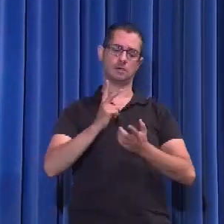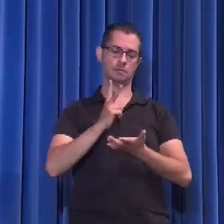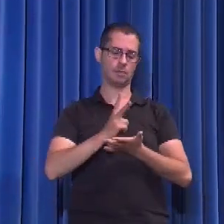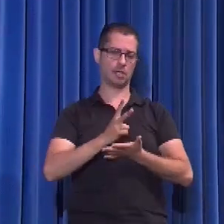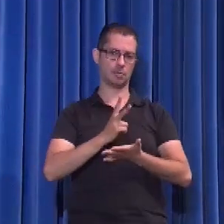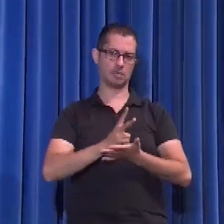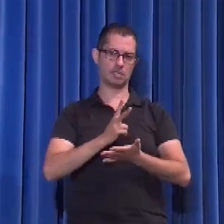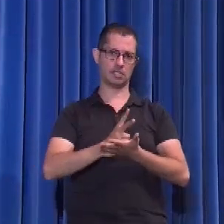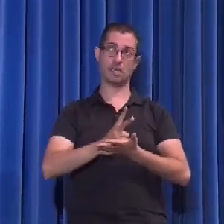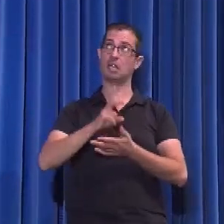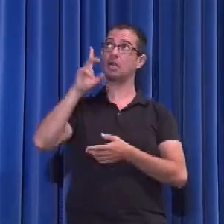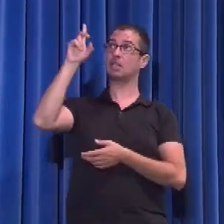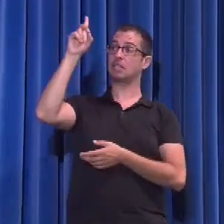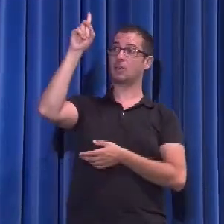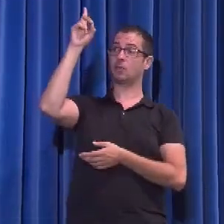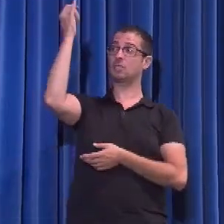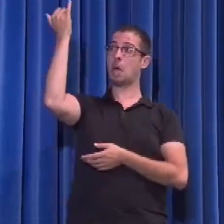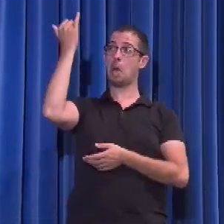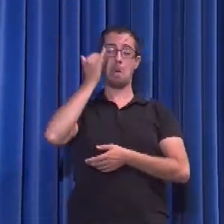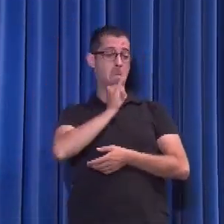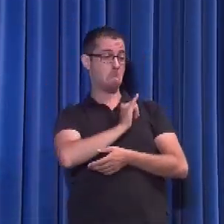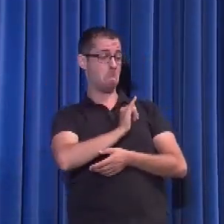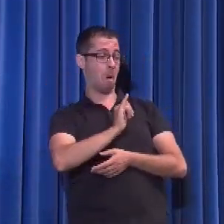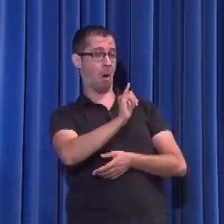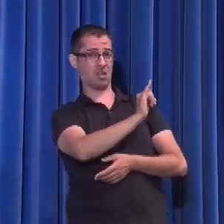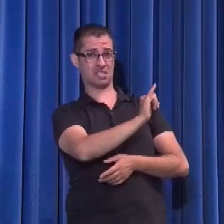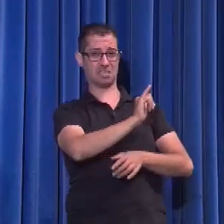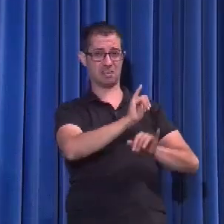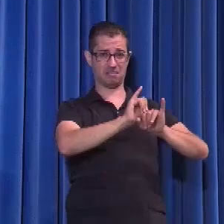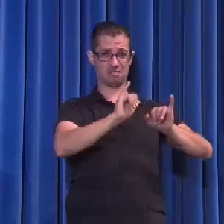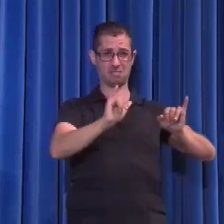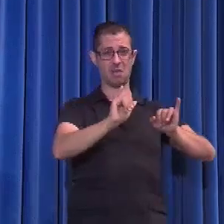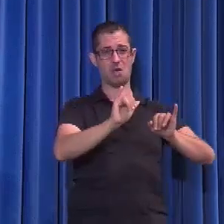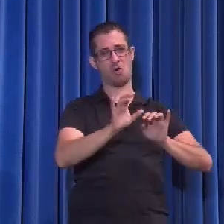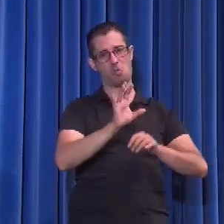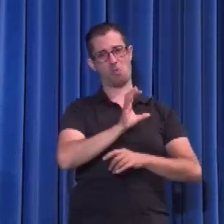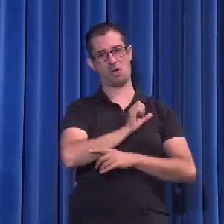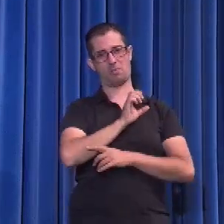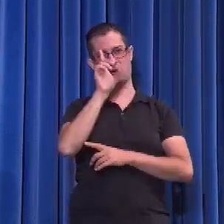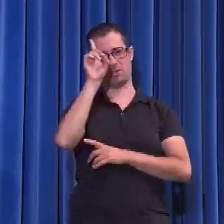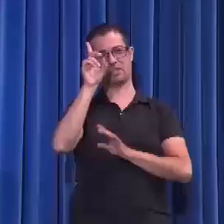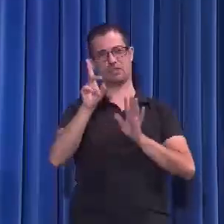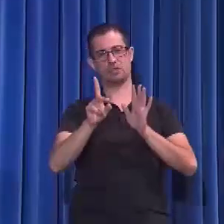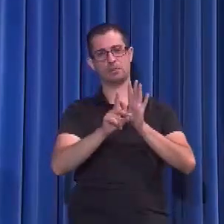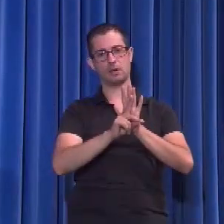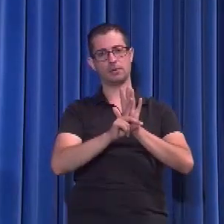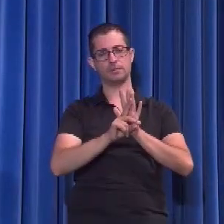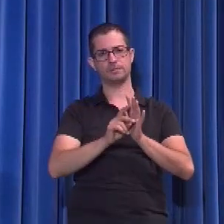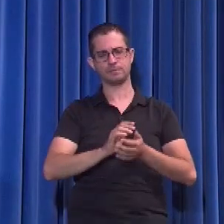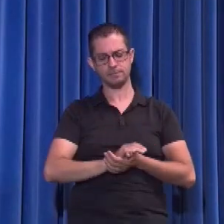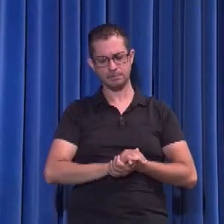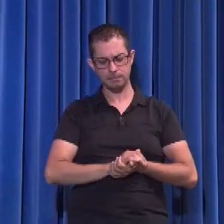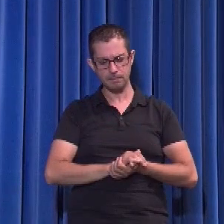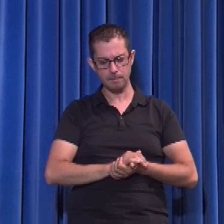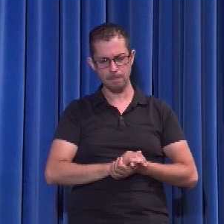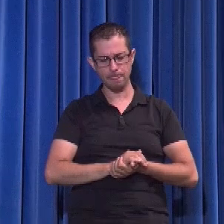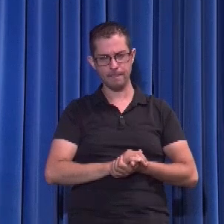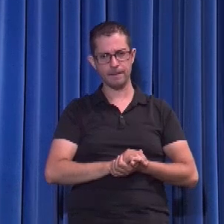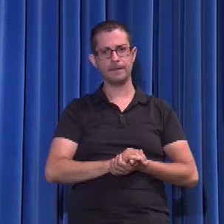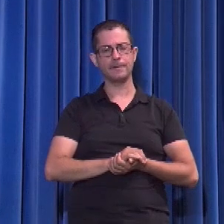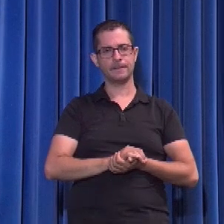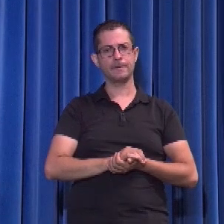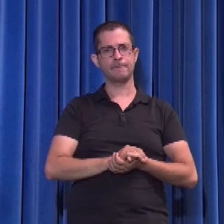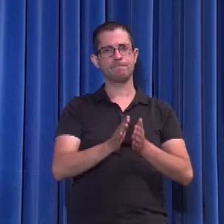Deus expressa o seu amor. Vejamos o capítulo 2, do versículo 1 ao 8. A mim me veio a palavra do Senhor dizendo,